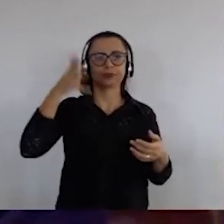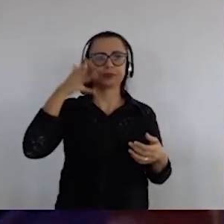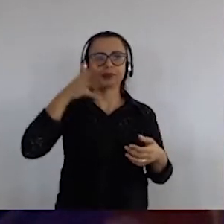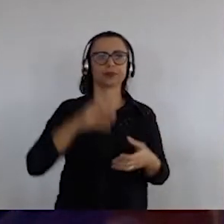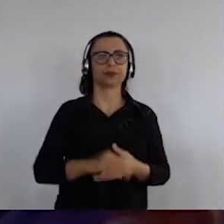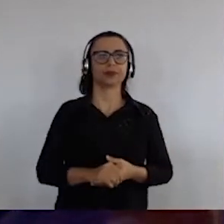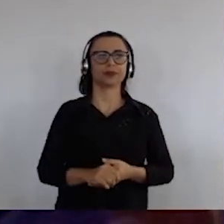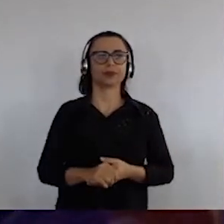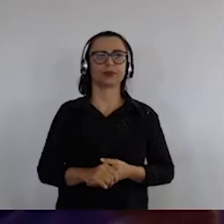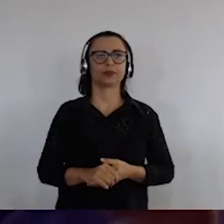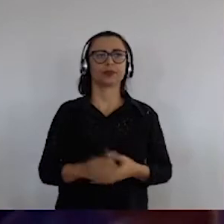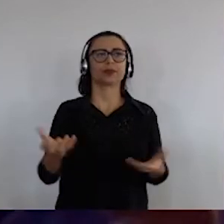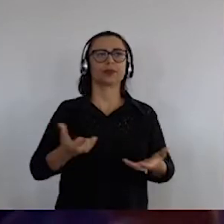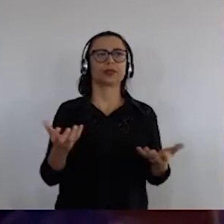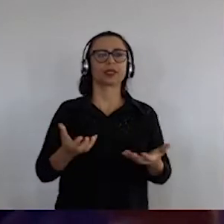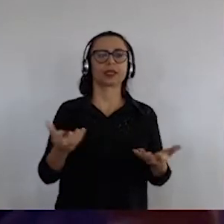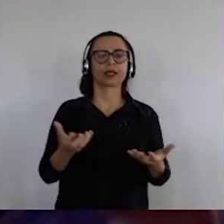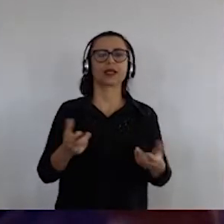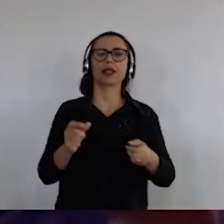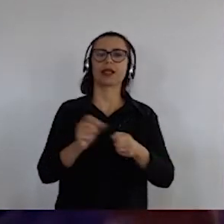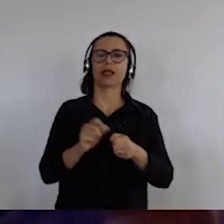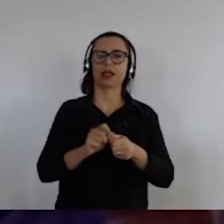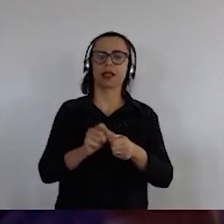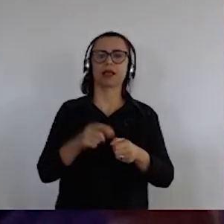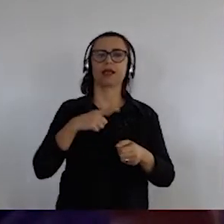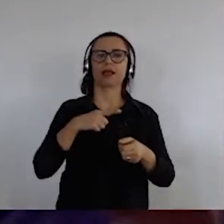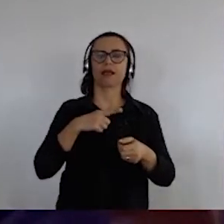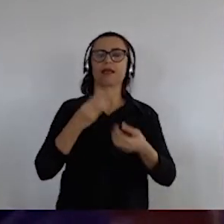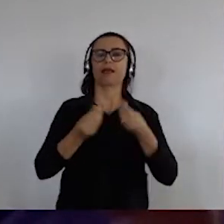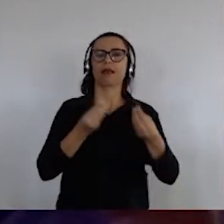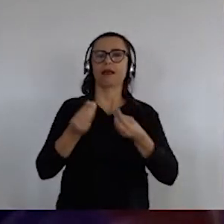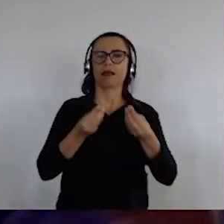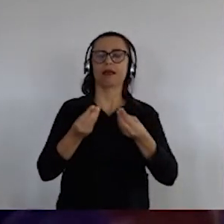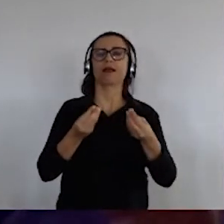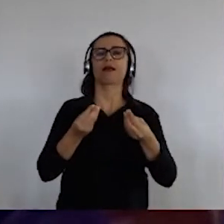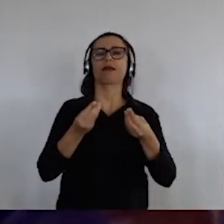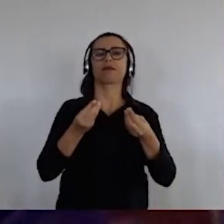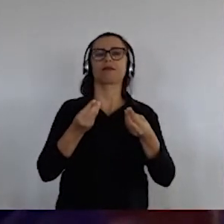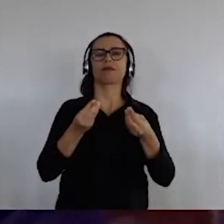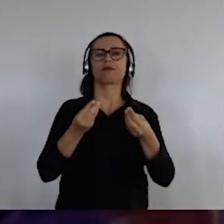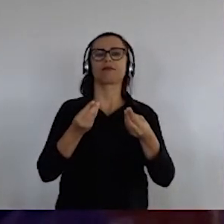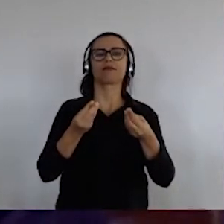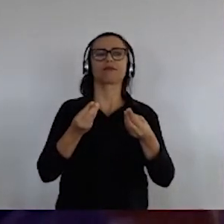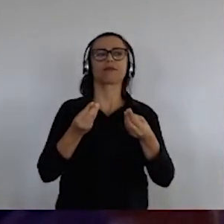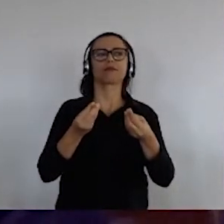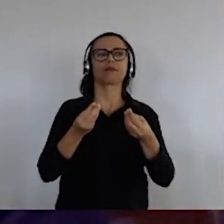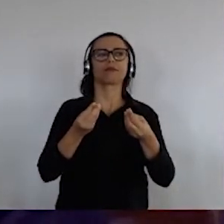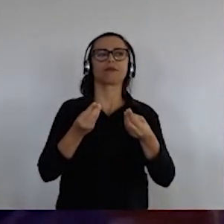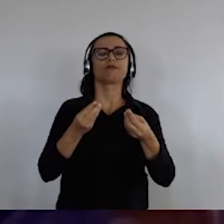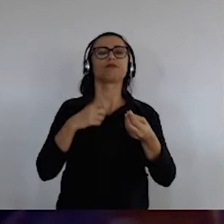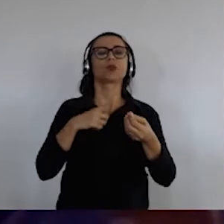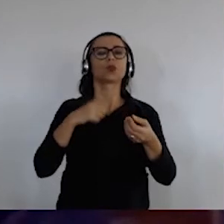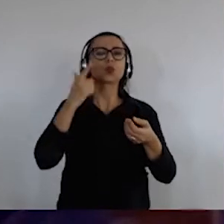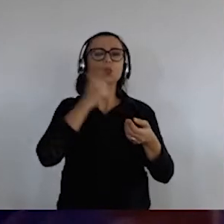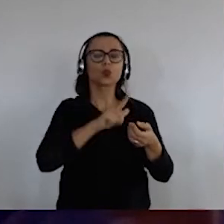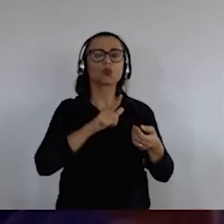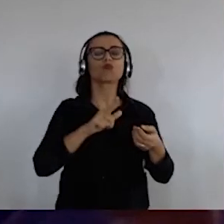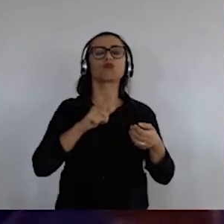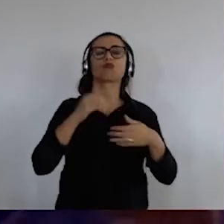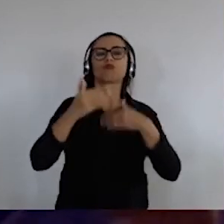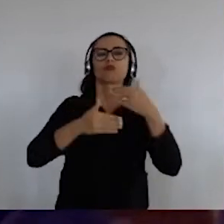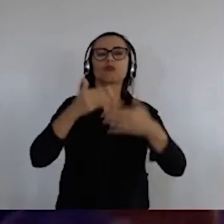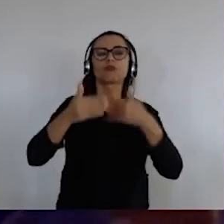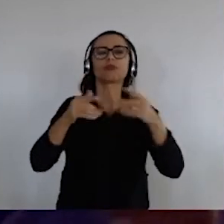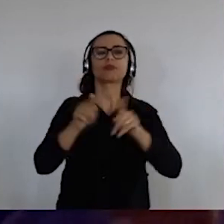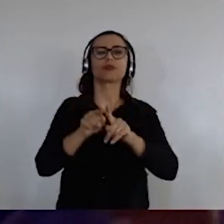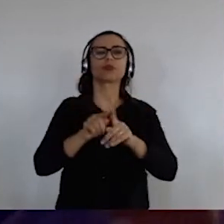também cumprimentá-lo como guerreiro das nossas prerrogativas, que é, a par exatamente da sua condição, além